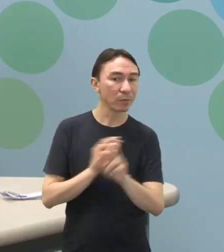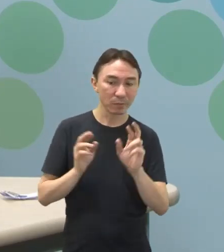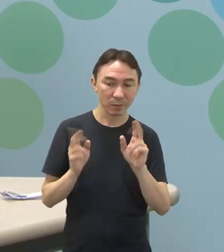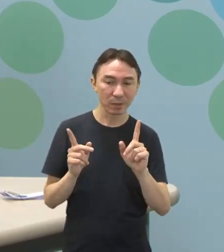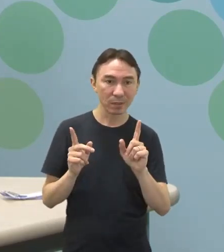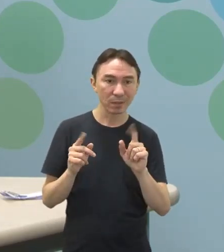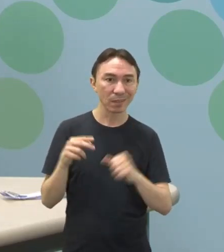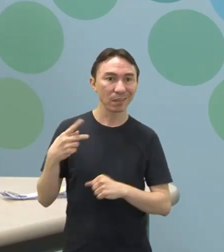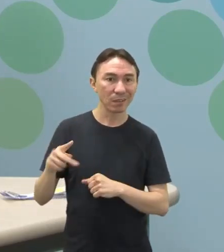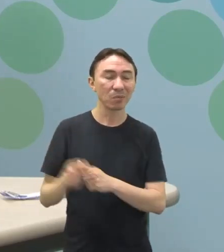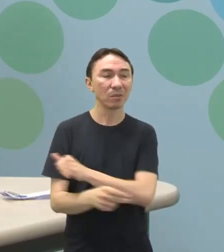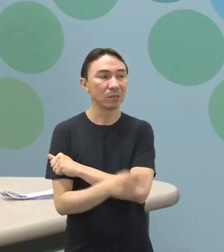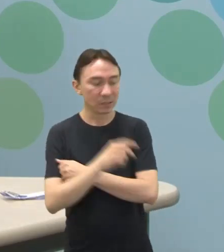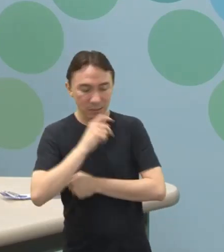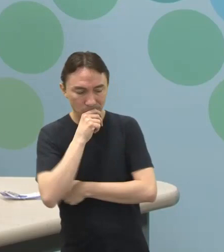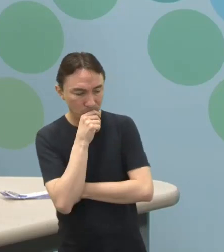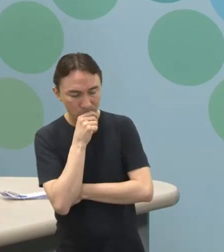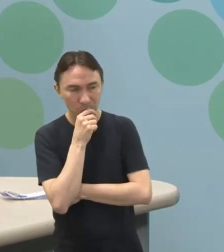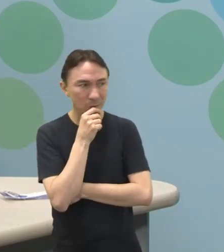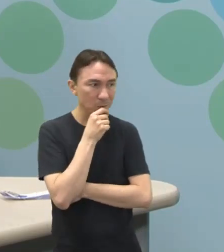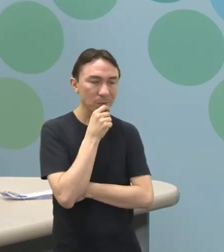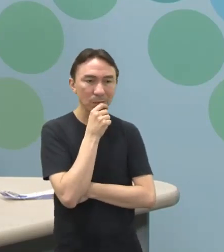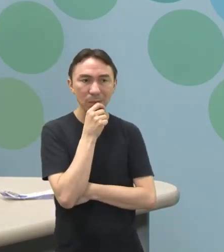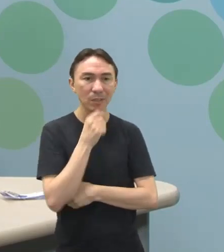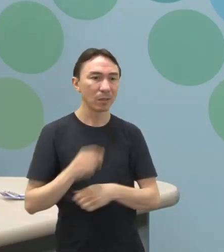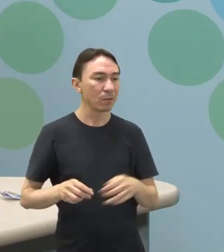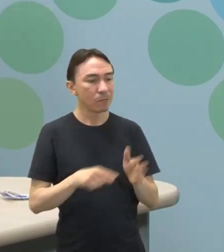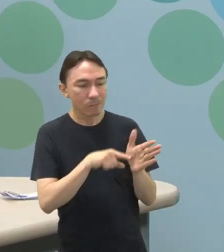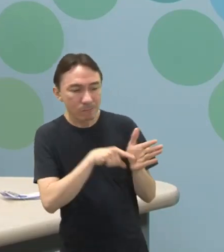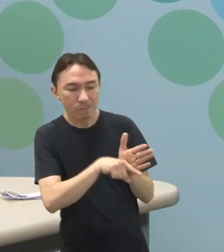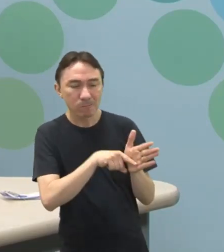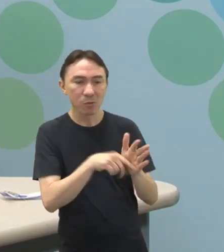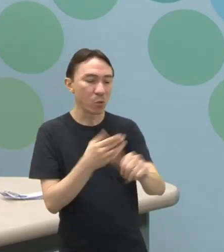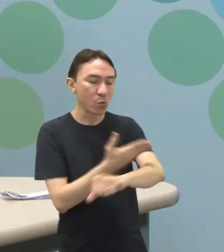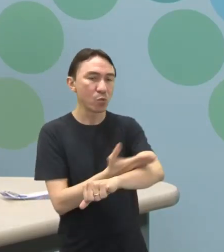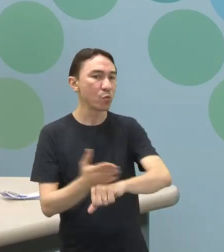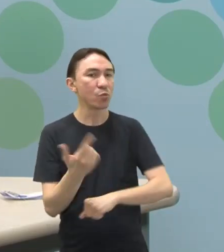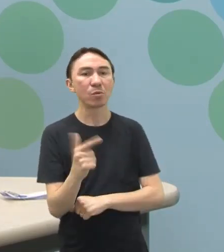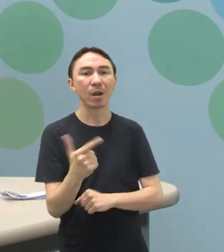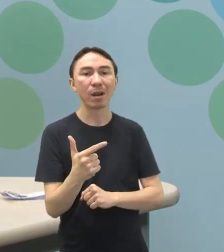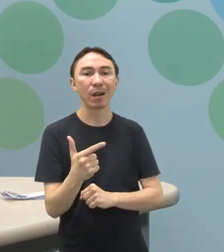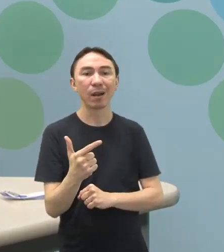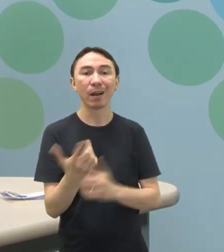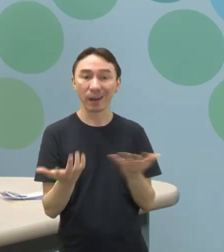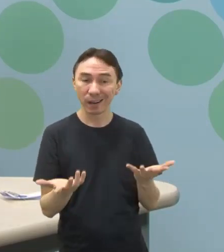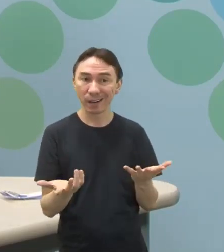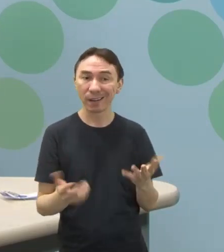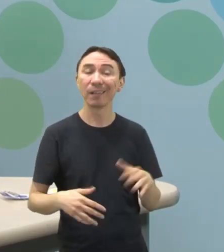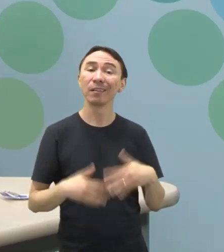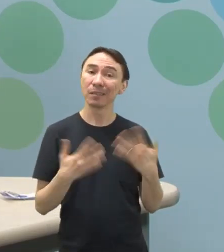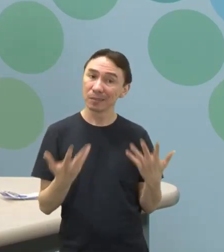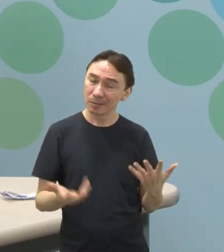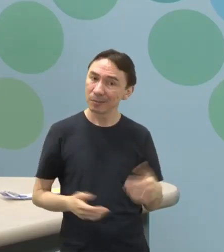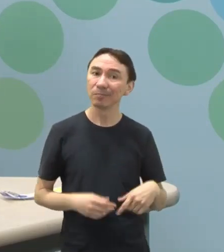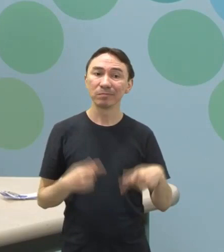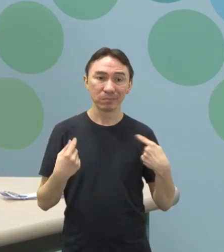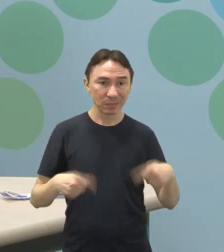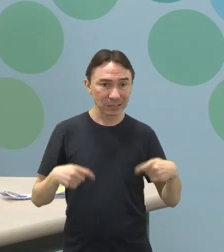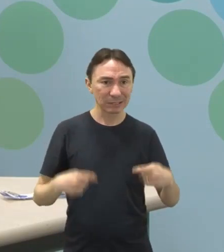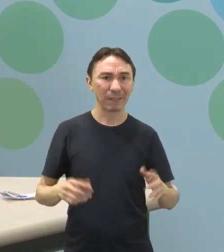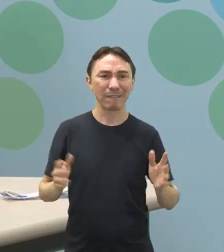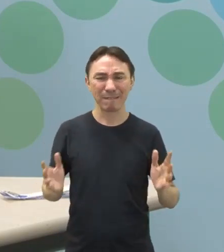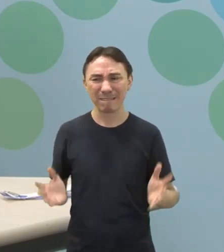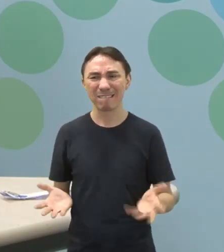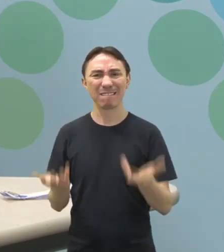acostumado com o trabalho investigativo então é incentivar além da desse desses